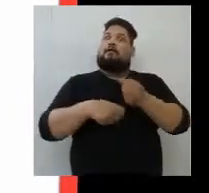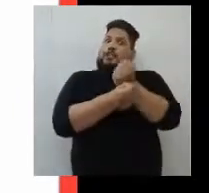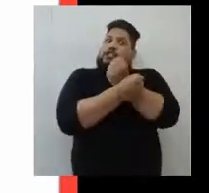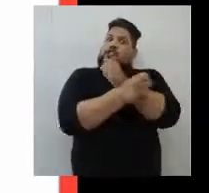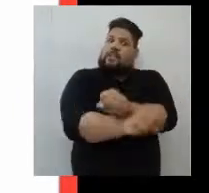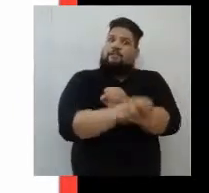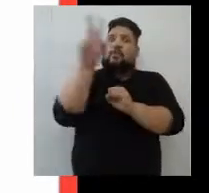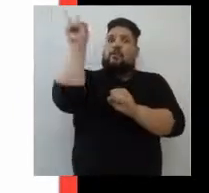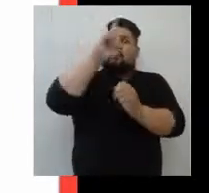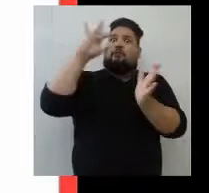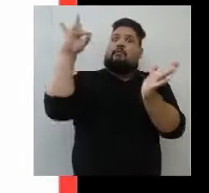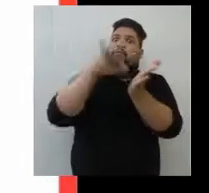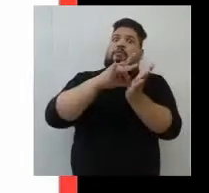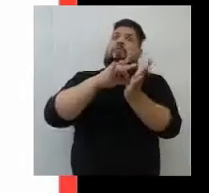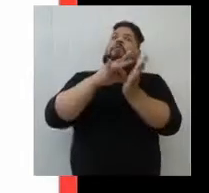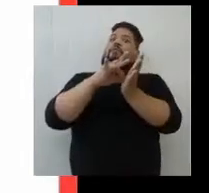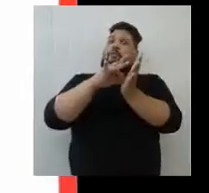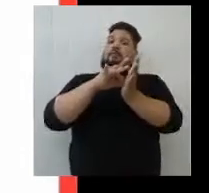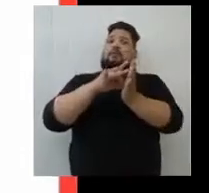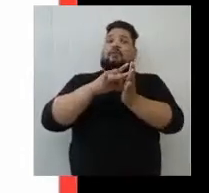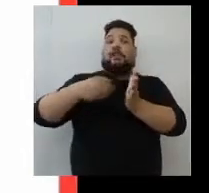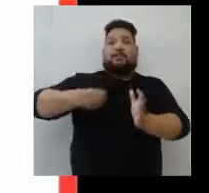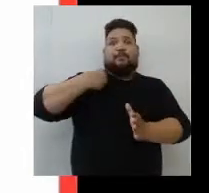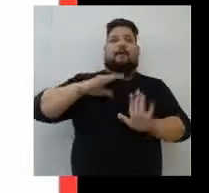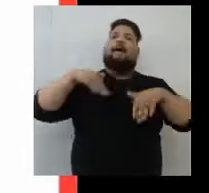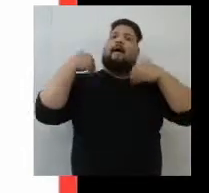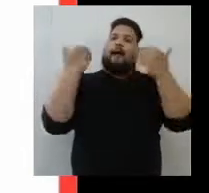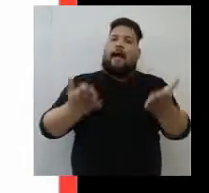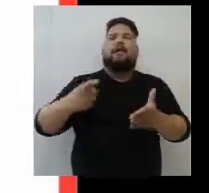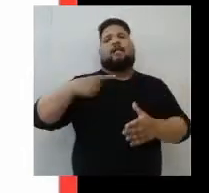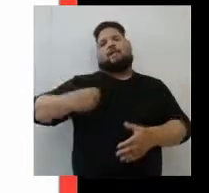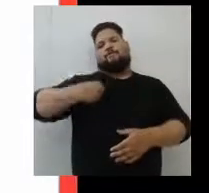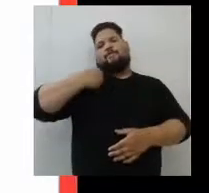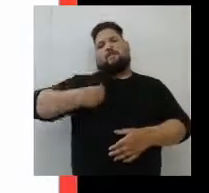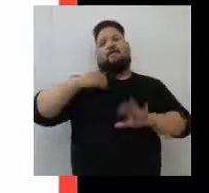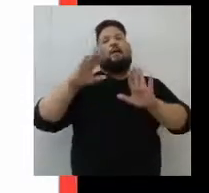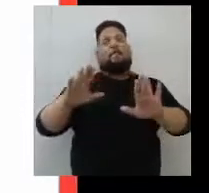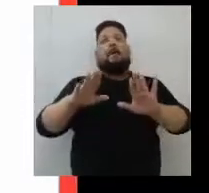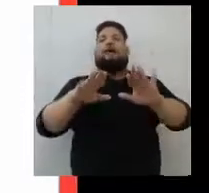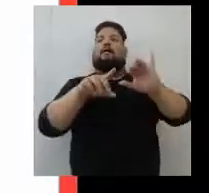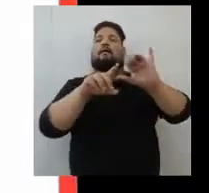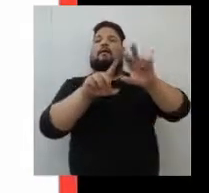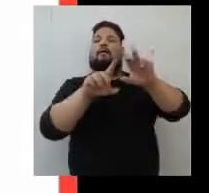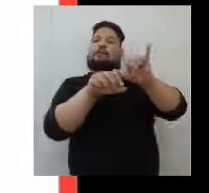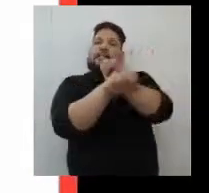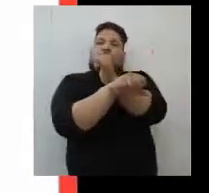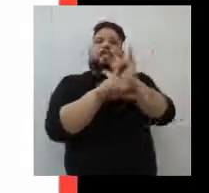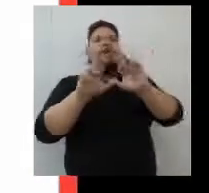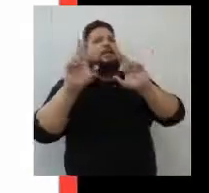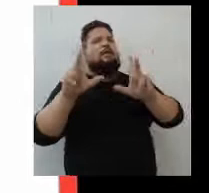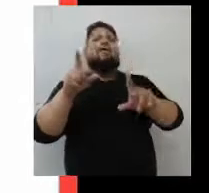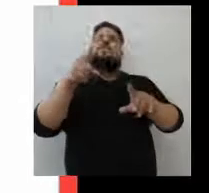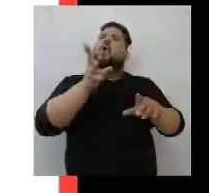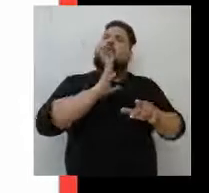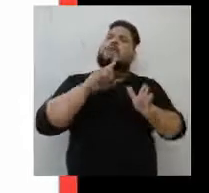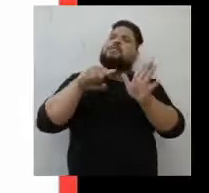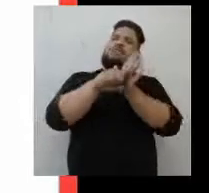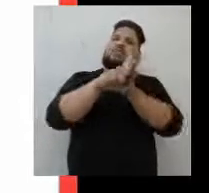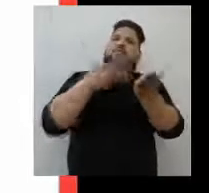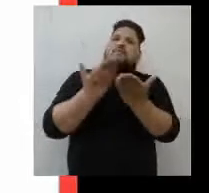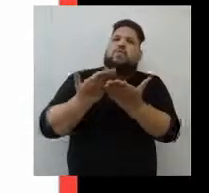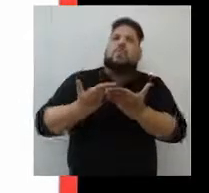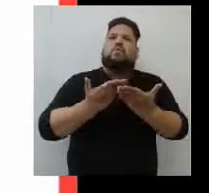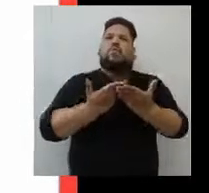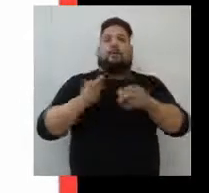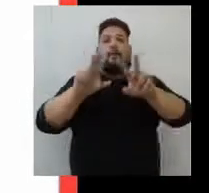ela existiu e ainda hoje existe, só que de outra forma. Conhece mais? Procura um livro